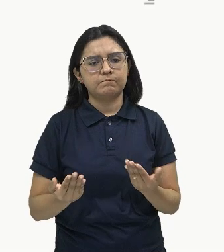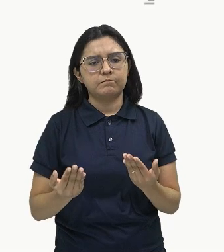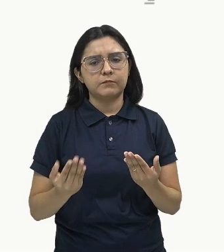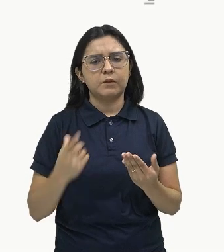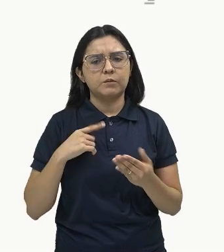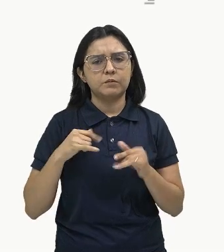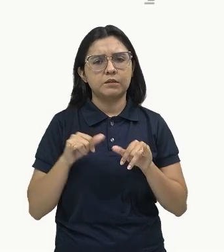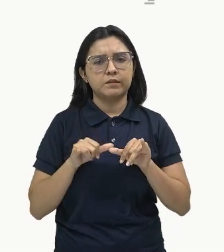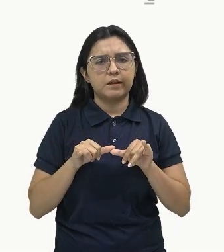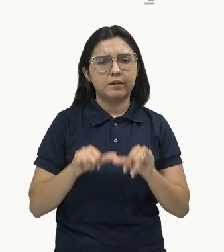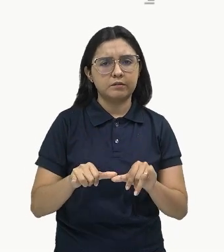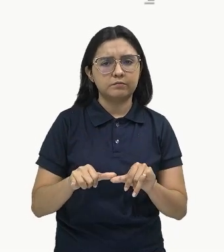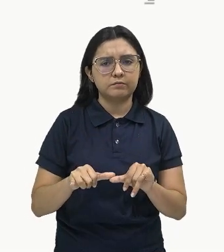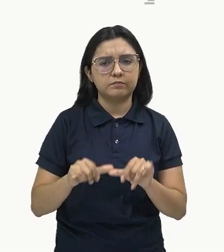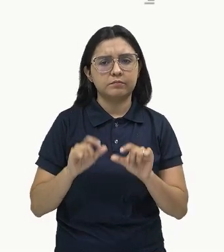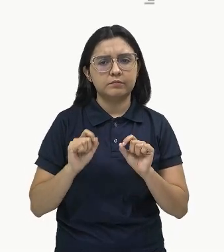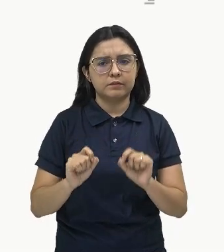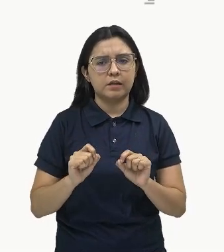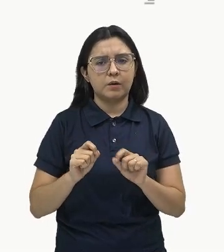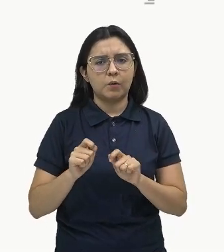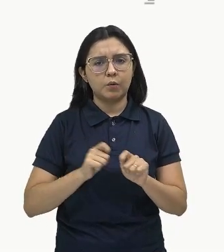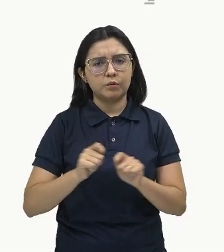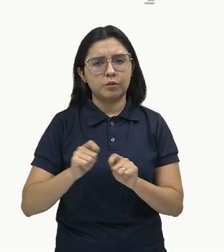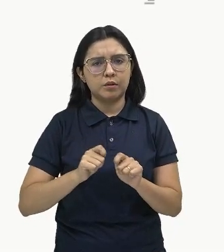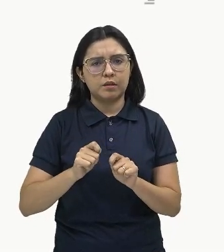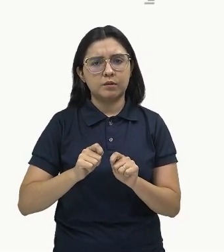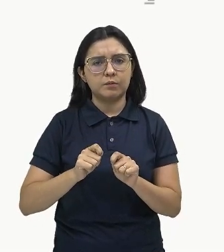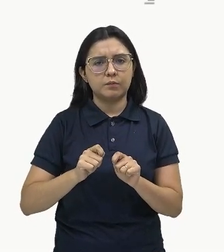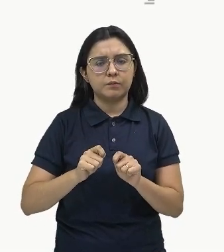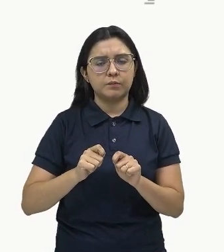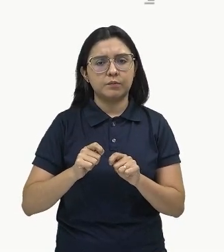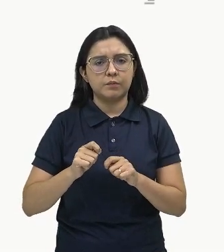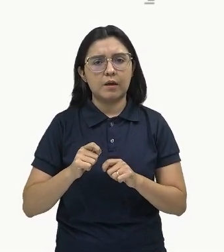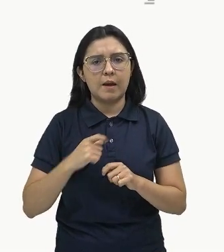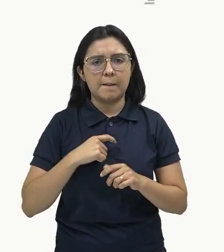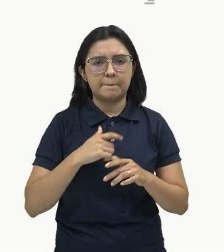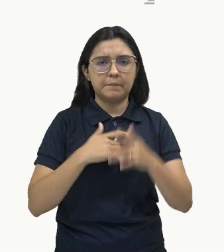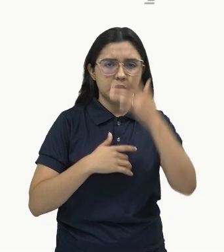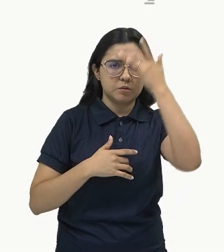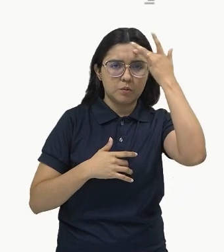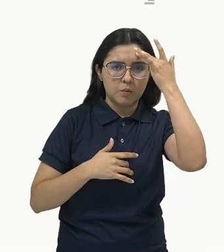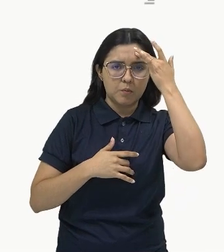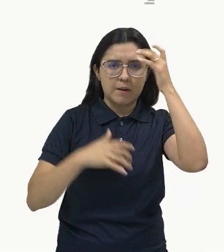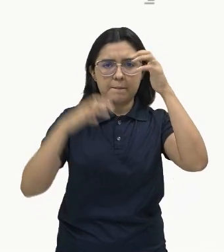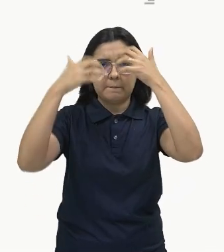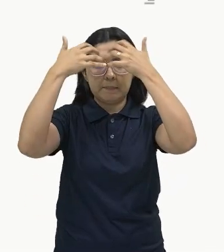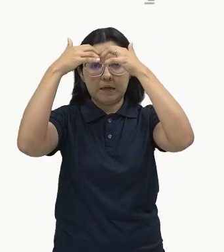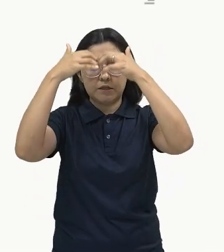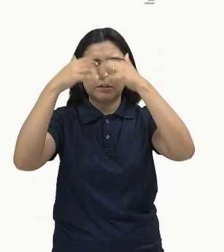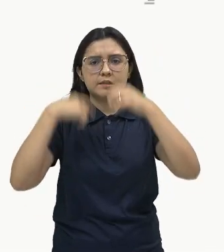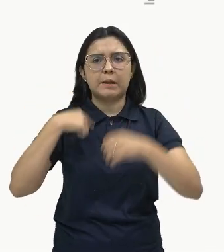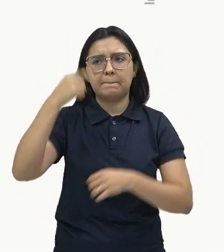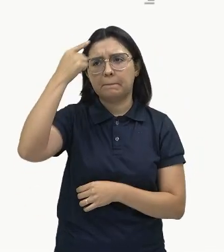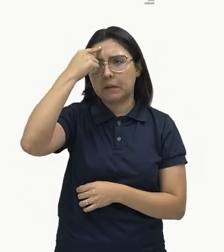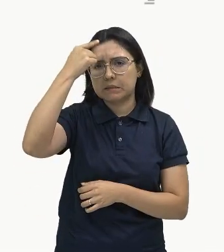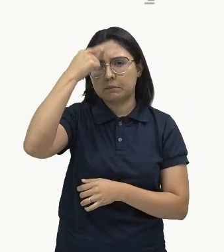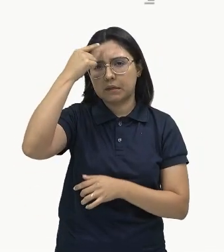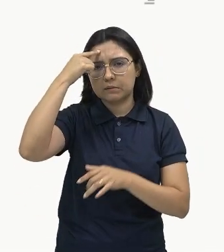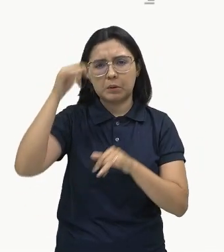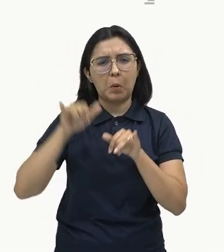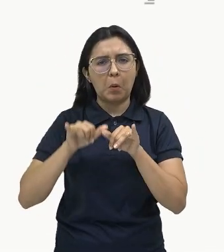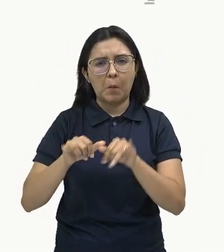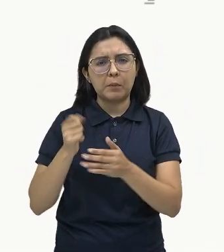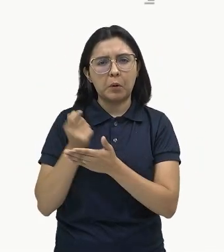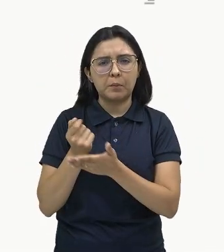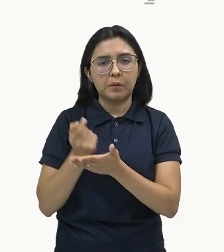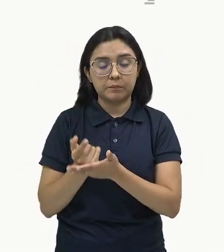carrinho de compras está controlando a mente dessa pessoa? O que será que chama isso? Então, nós temos aqui o nosso título,